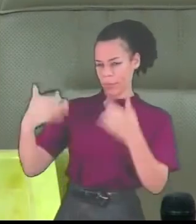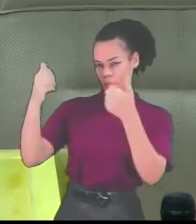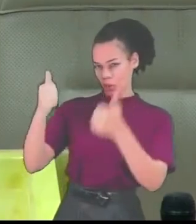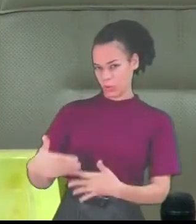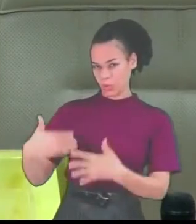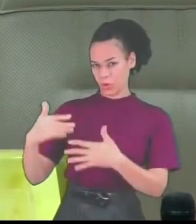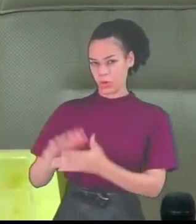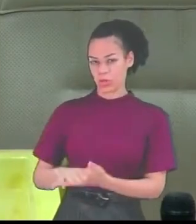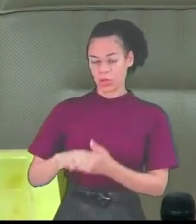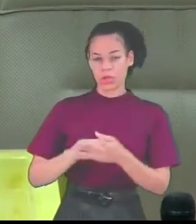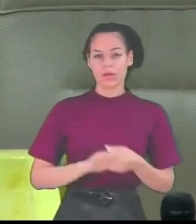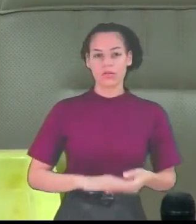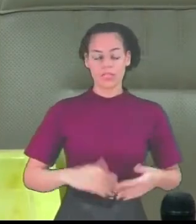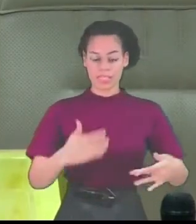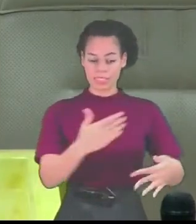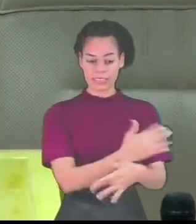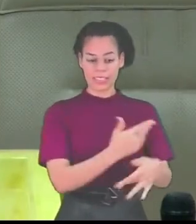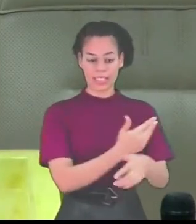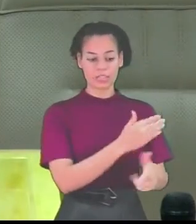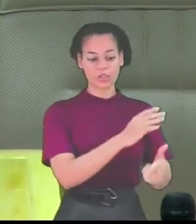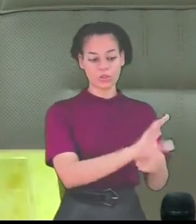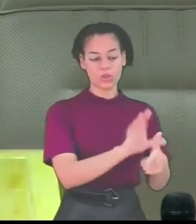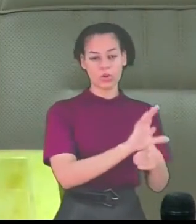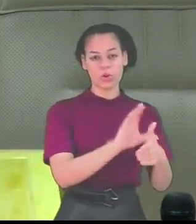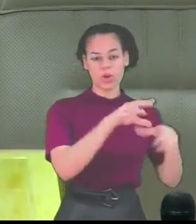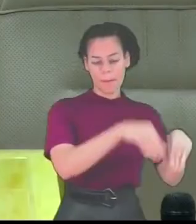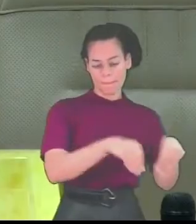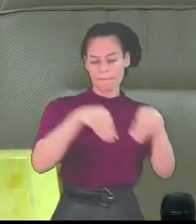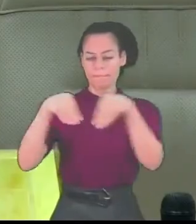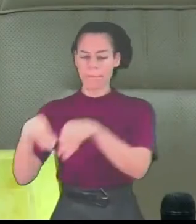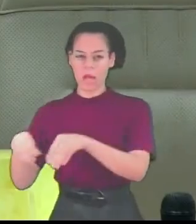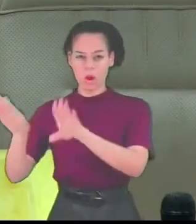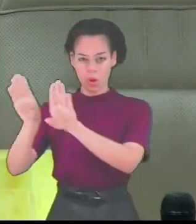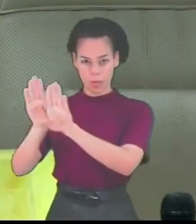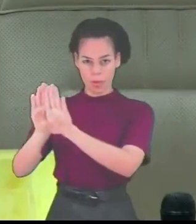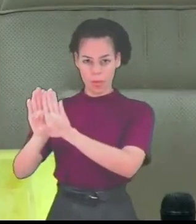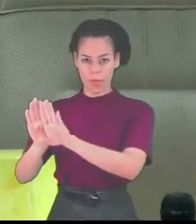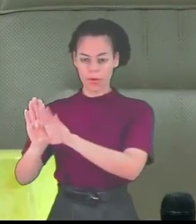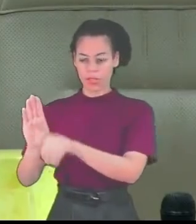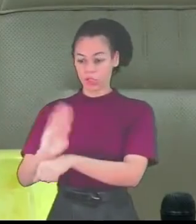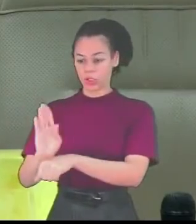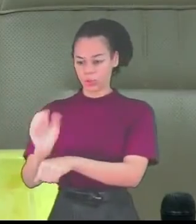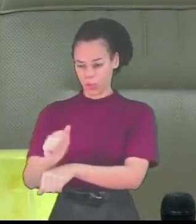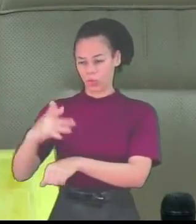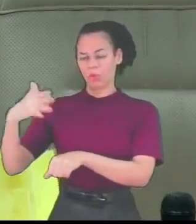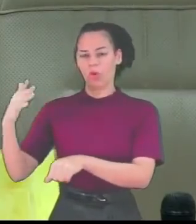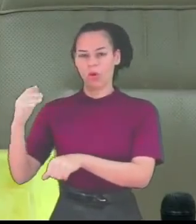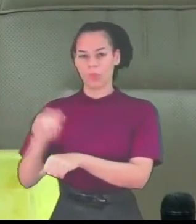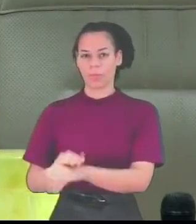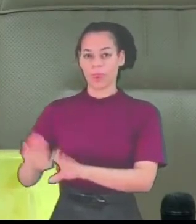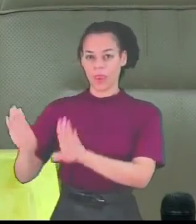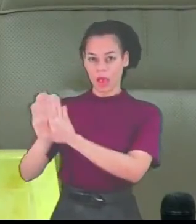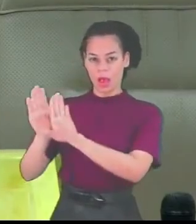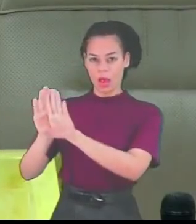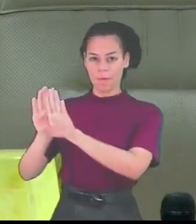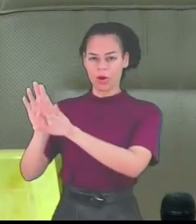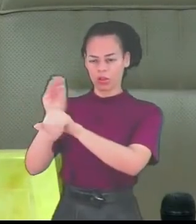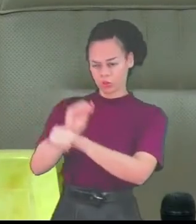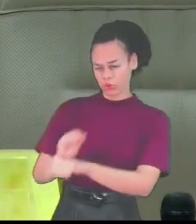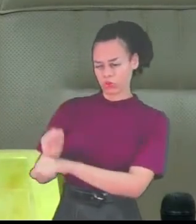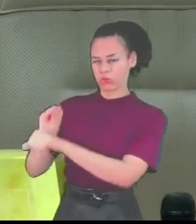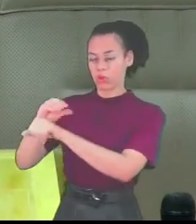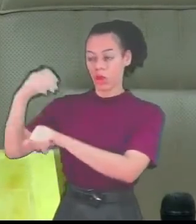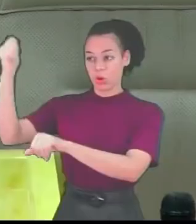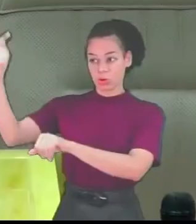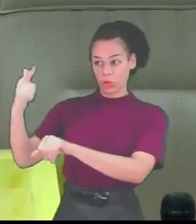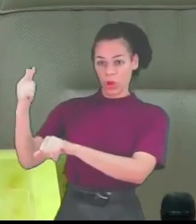Corinto com bronze Eu quero uma porta que era polida e quando o sol incidia sobre ela brilhava